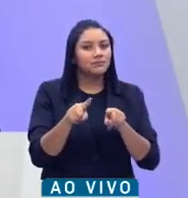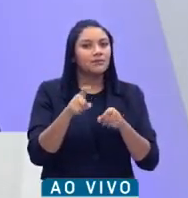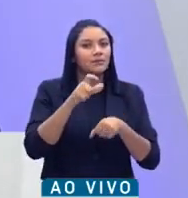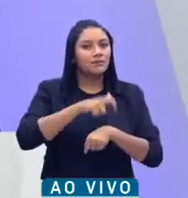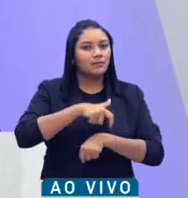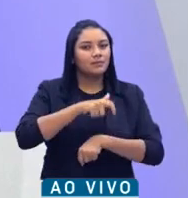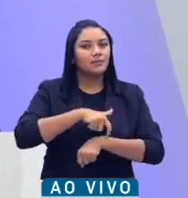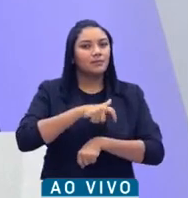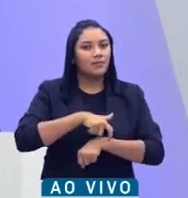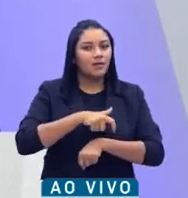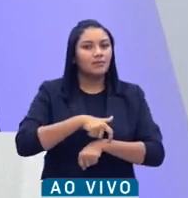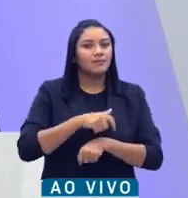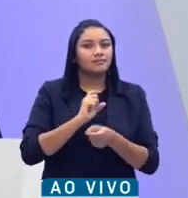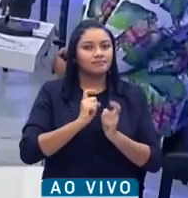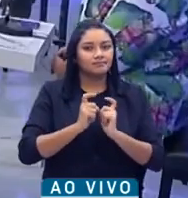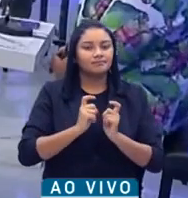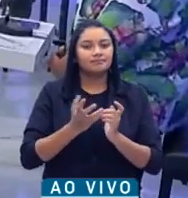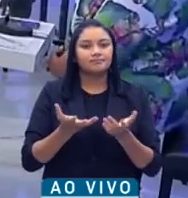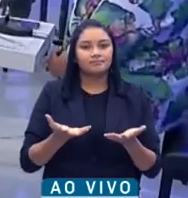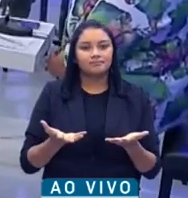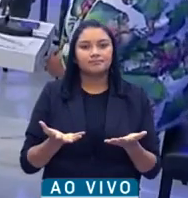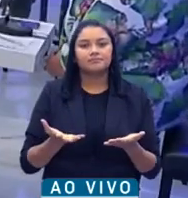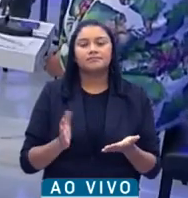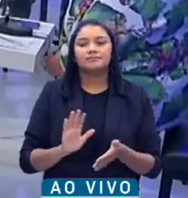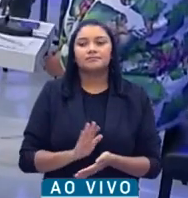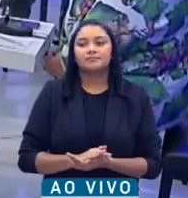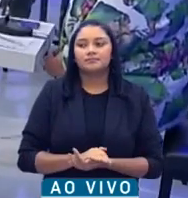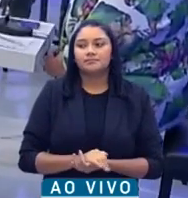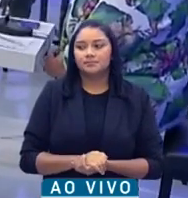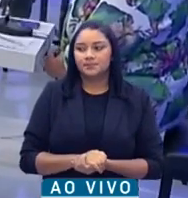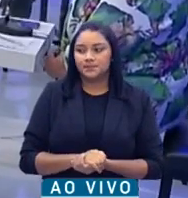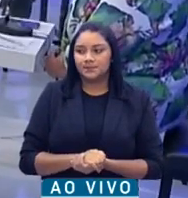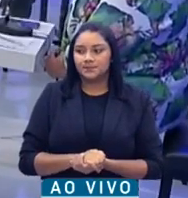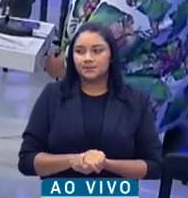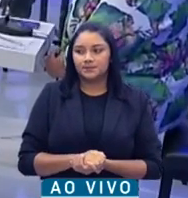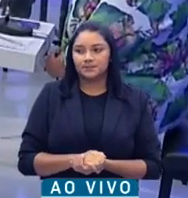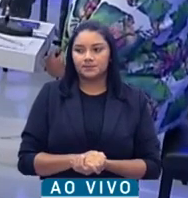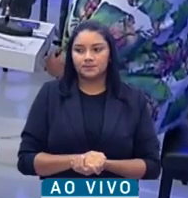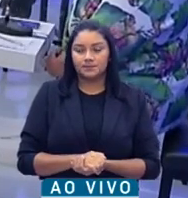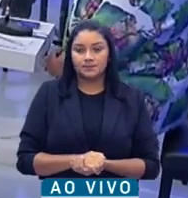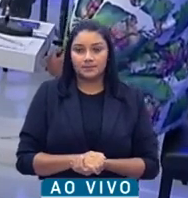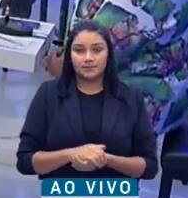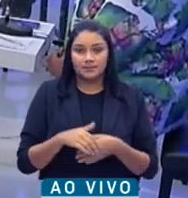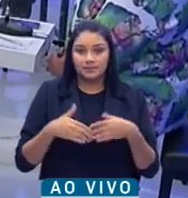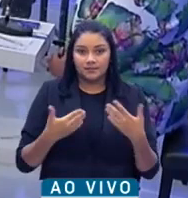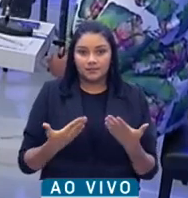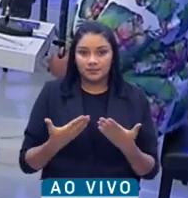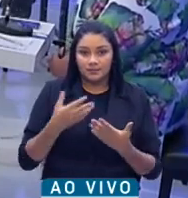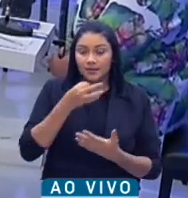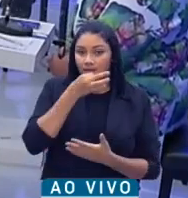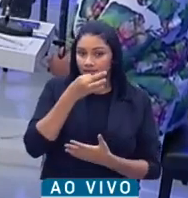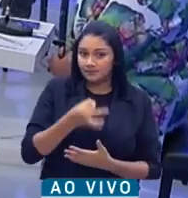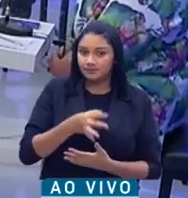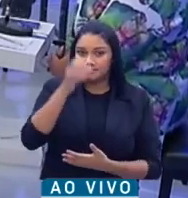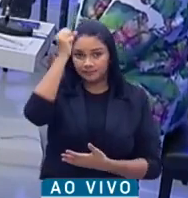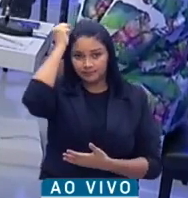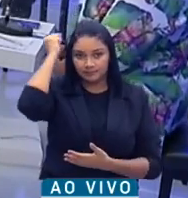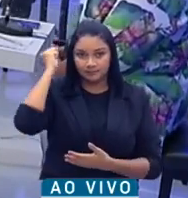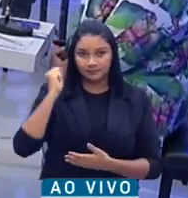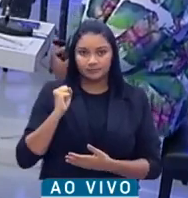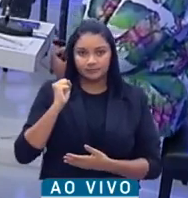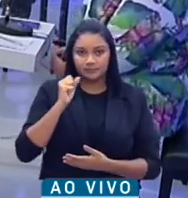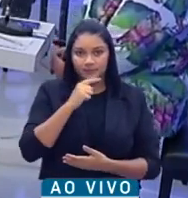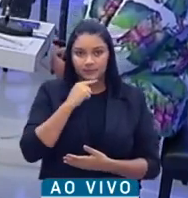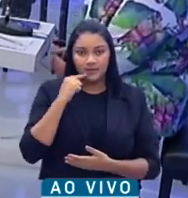debate. Então, a sua posição. Agora a gente vai ter a réplica da Simone Pereira para a gente poder concluir e a Jéssica